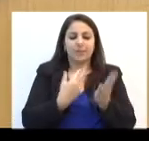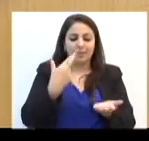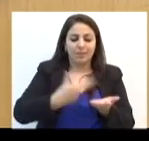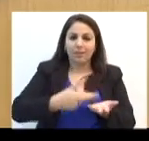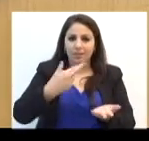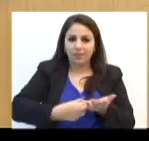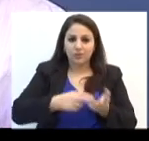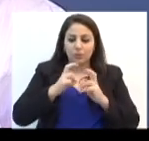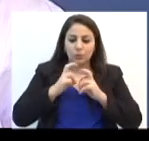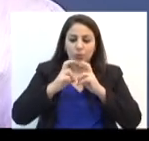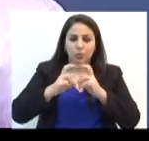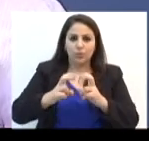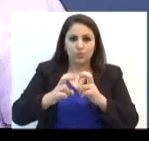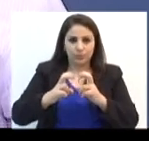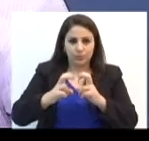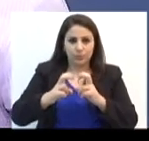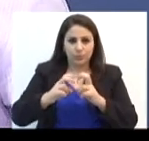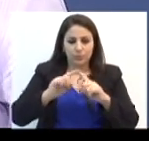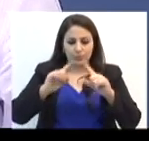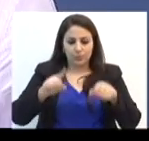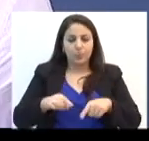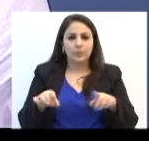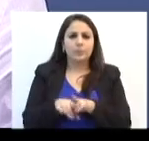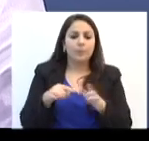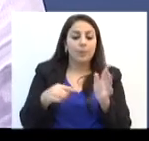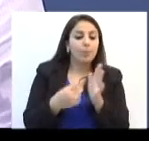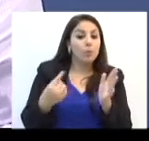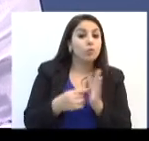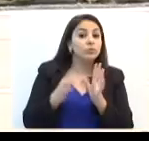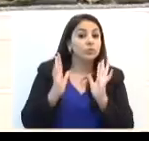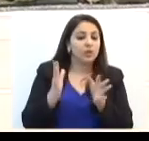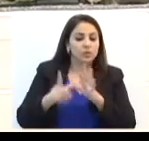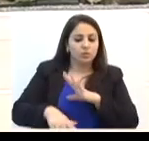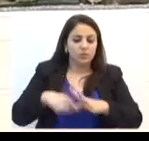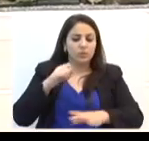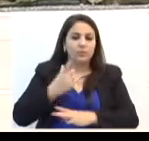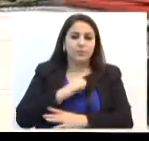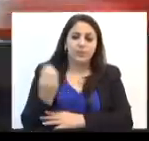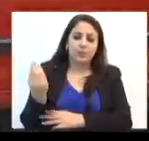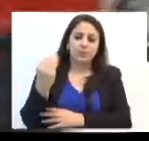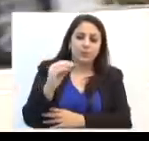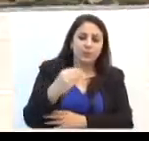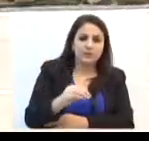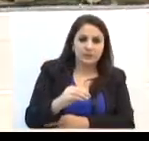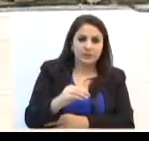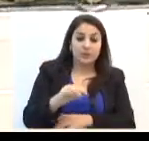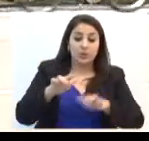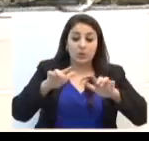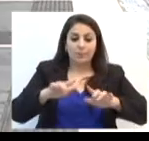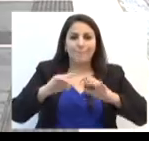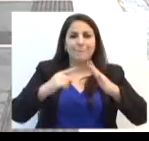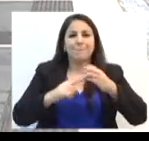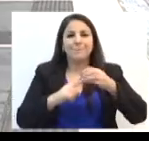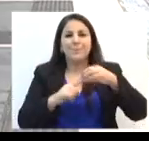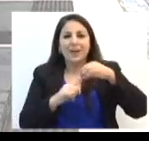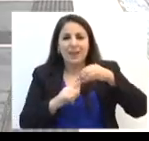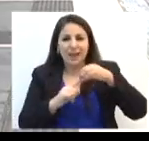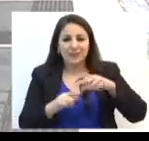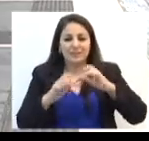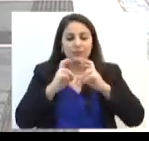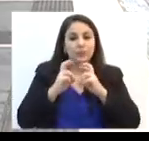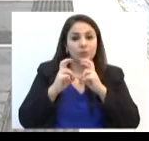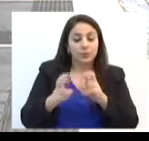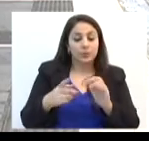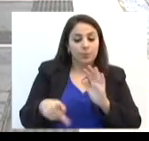transporte coletivo. Entre os pontos já definidos, por exemplo, está a instalação de abrigos de ônibus, que passará a ser